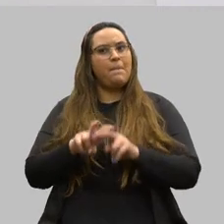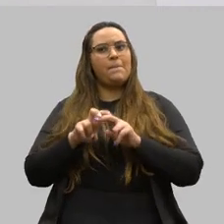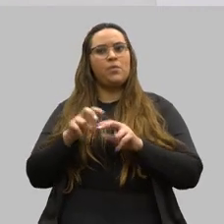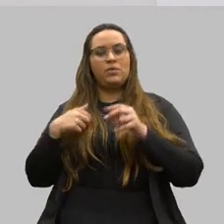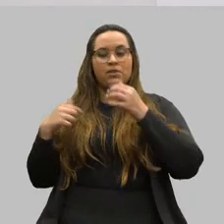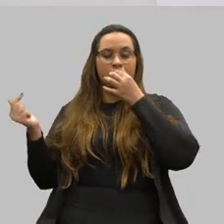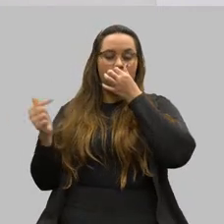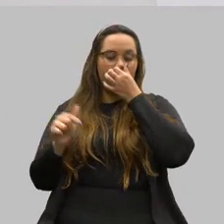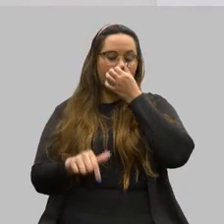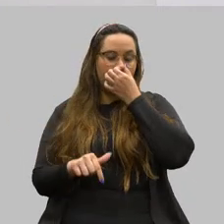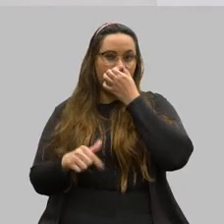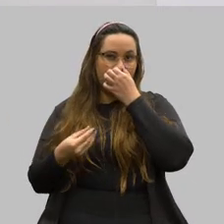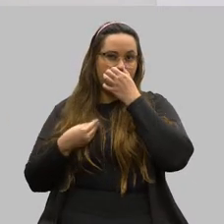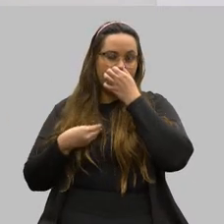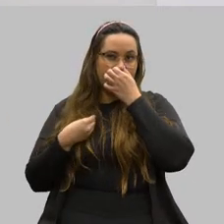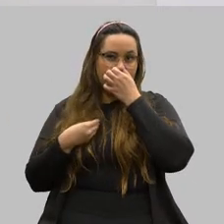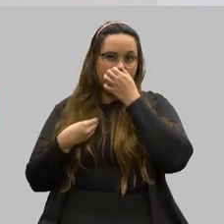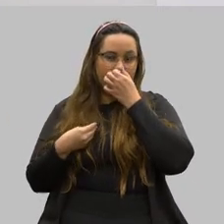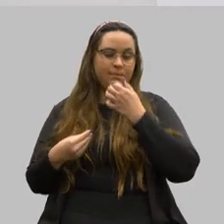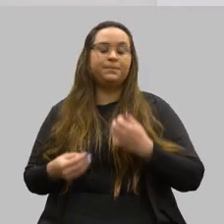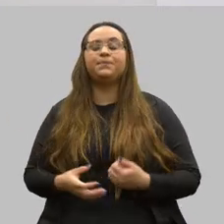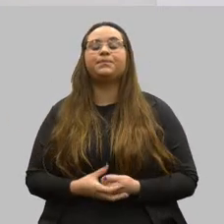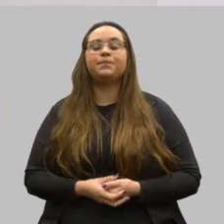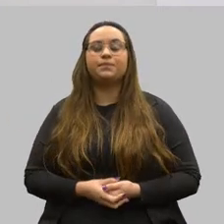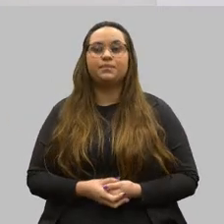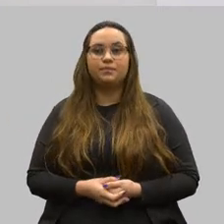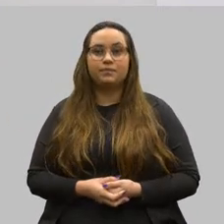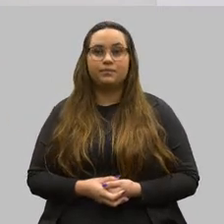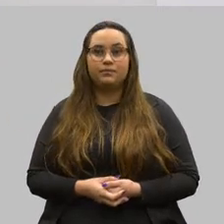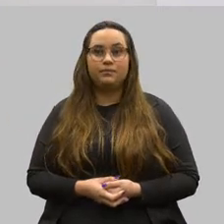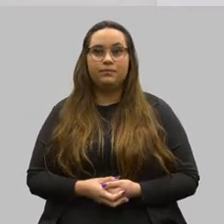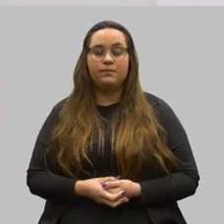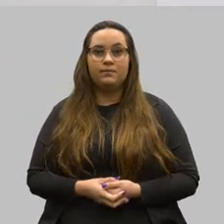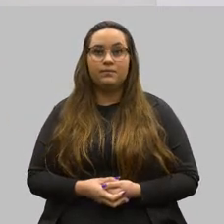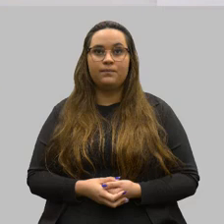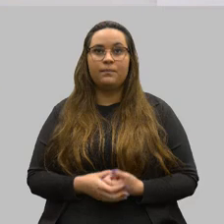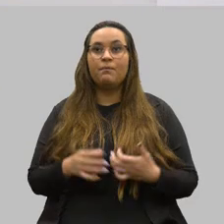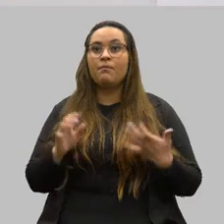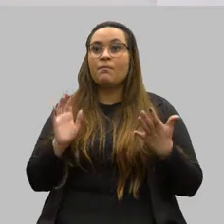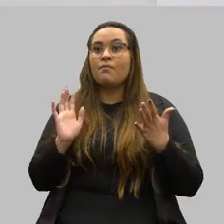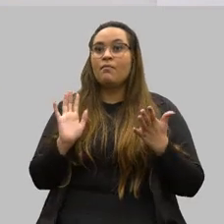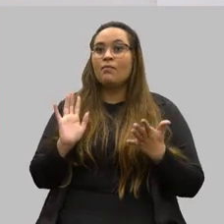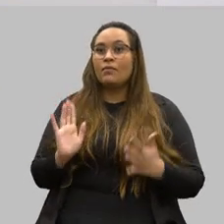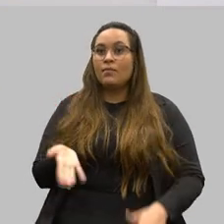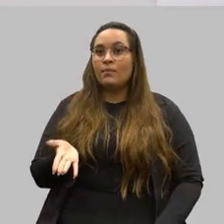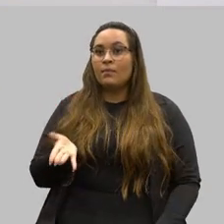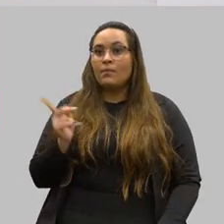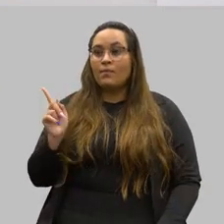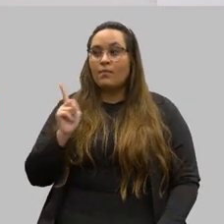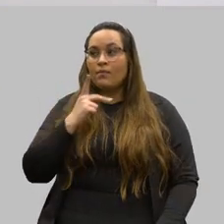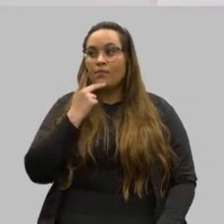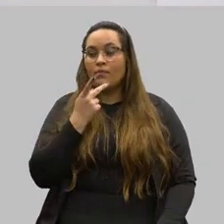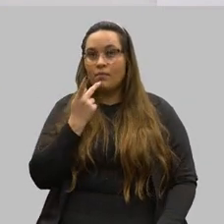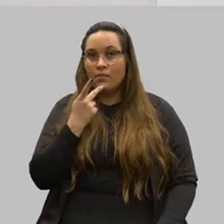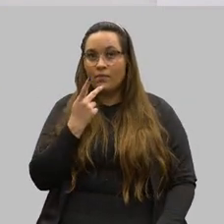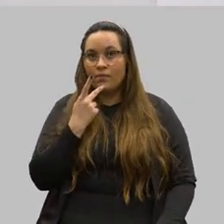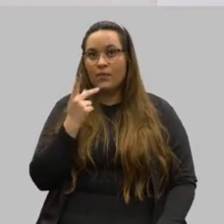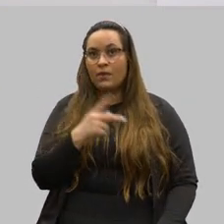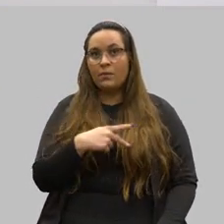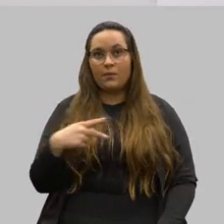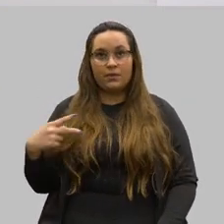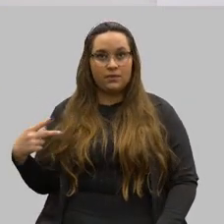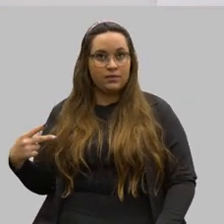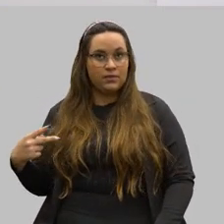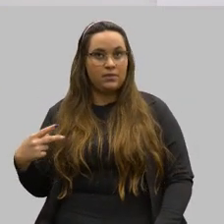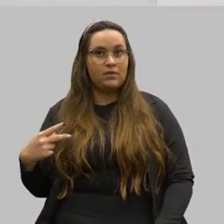fiscaliza da Segurança Pública primeiro é já abordado pelo Deputado presidente da Comissão